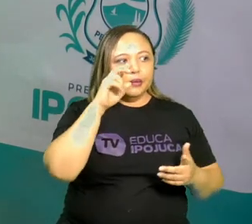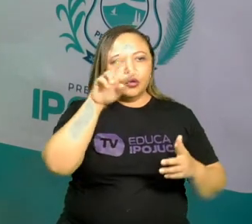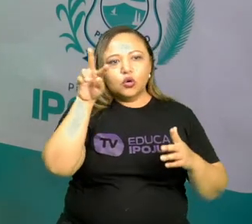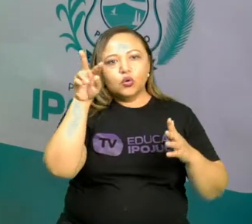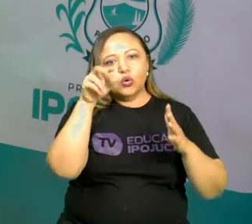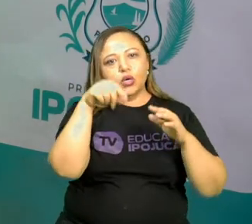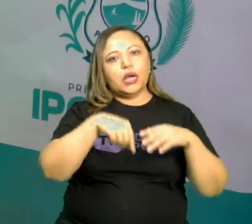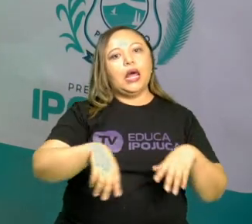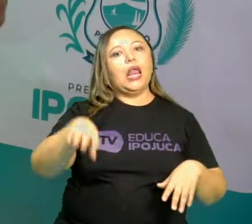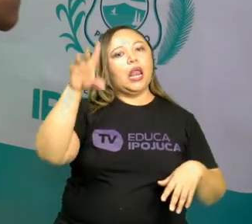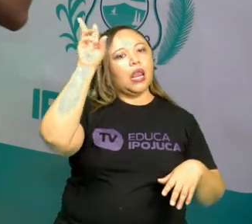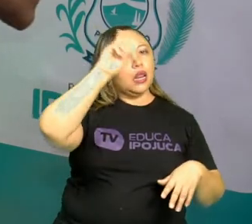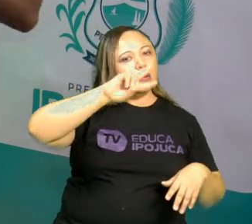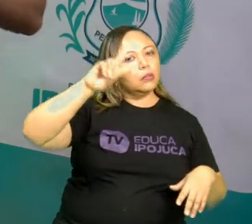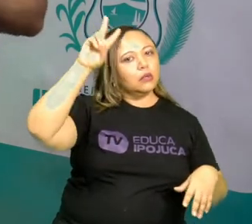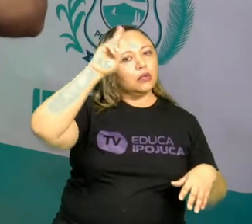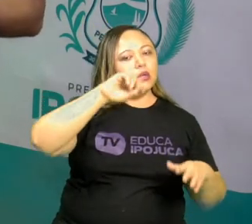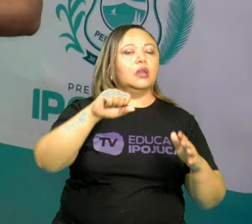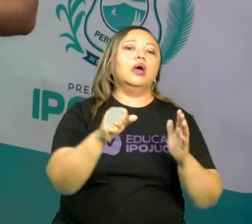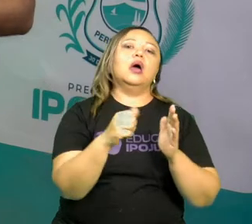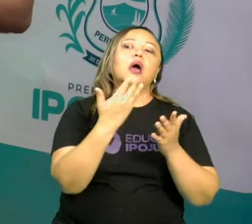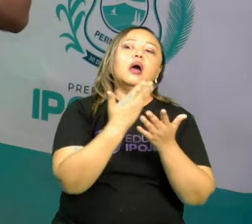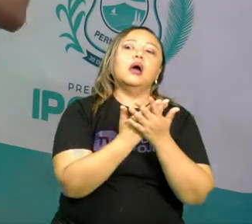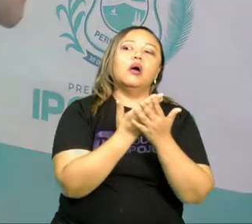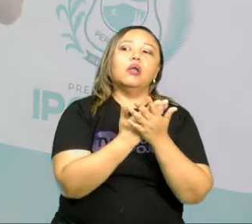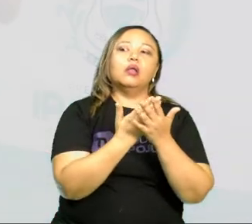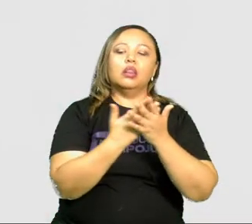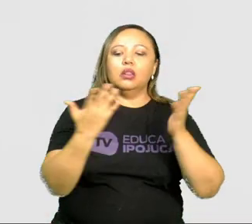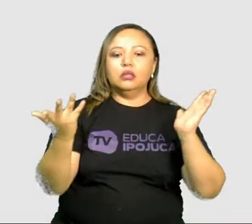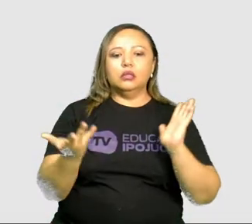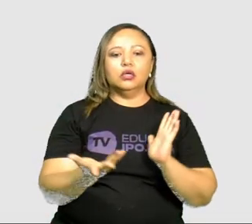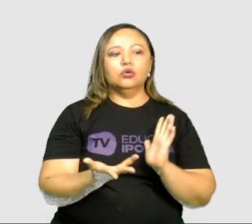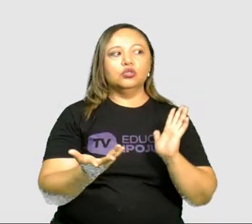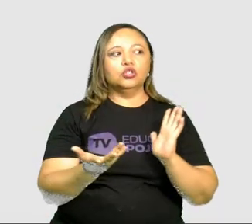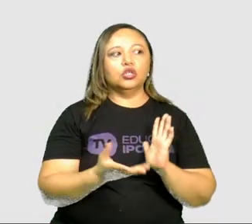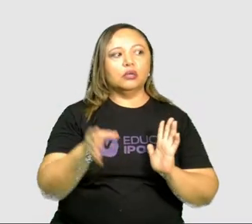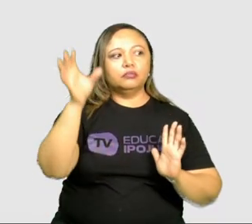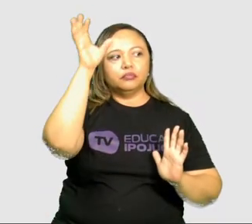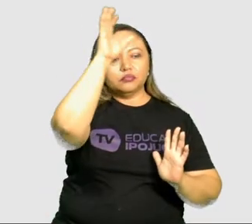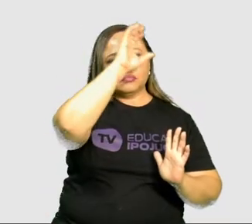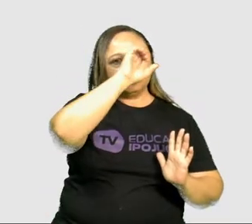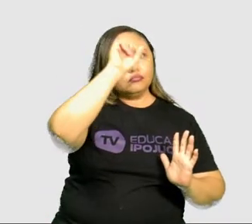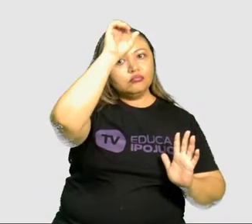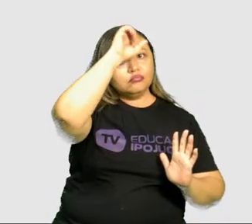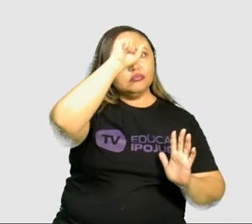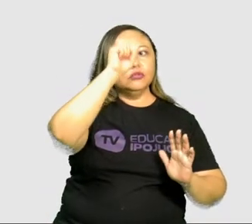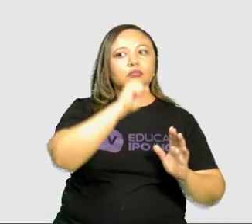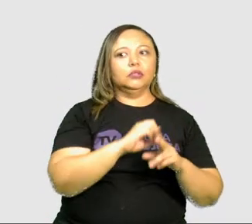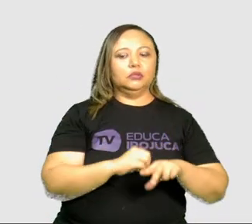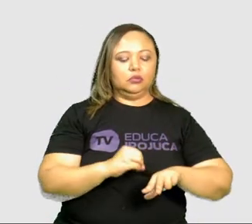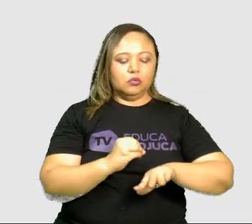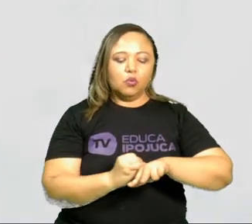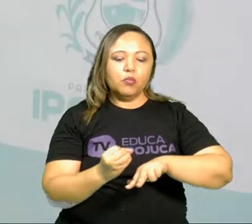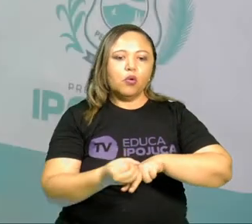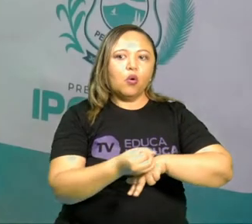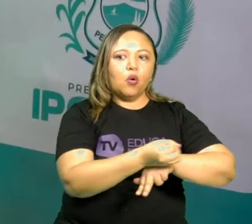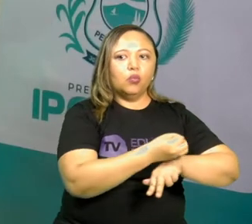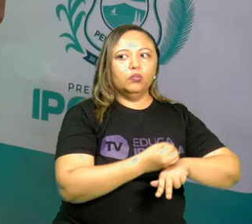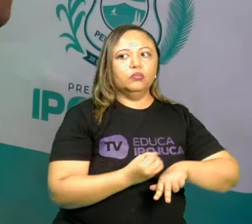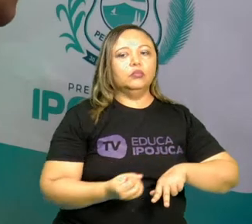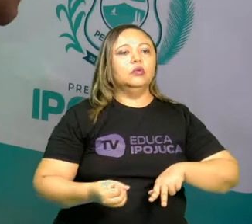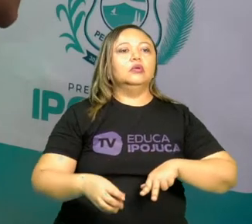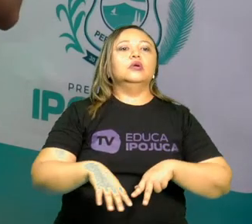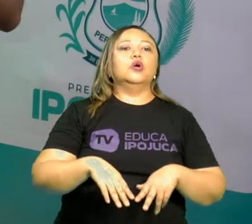Revisando a nossa aula de hoje, nós percebemos que estudamos a respeito de órgãos, o corpo humano,